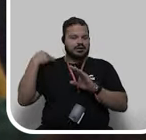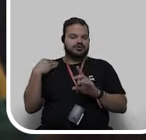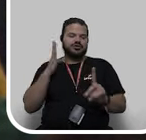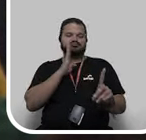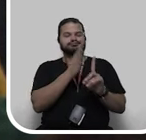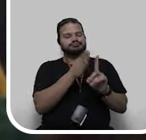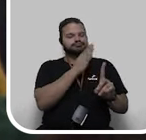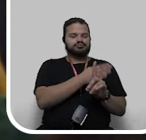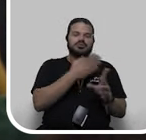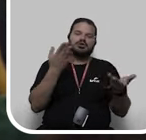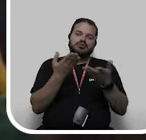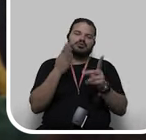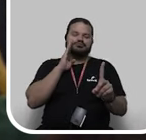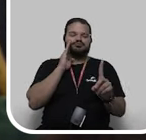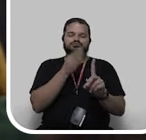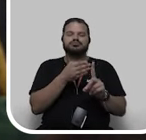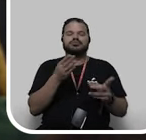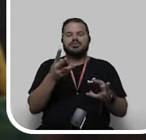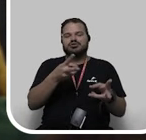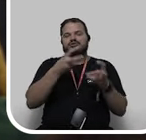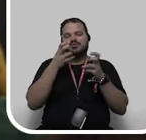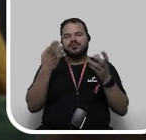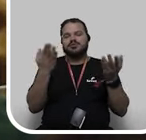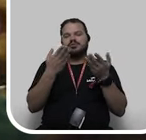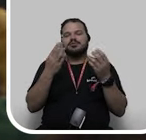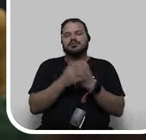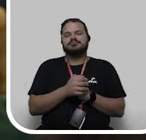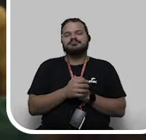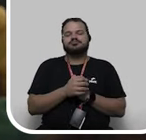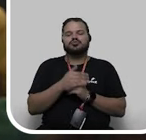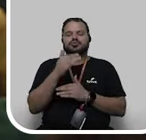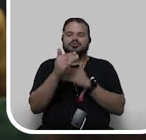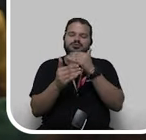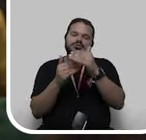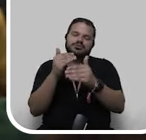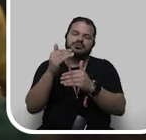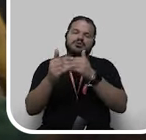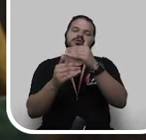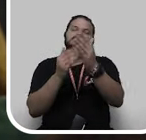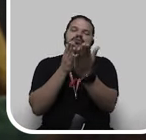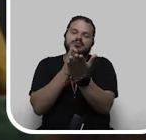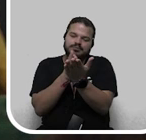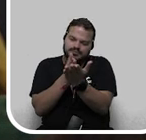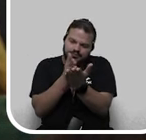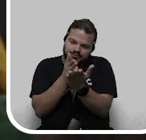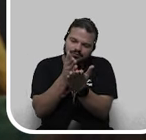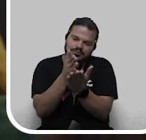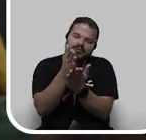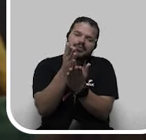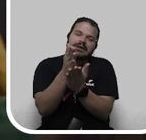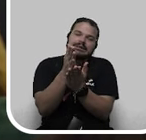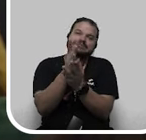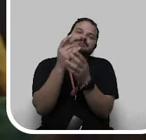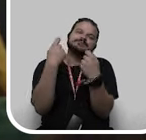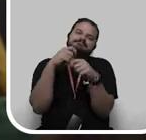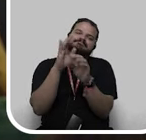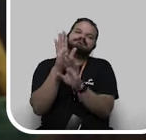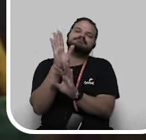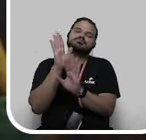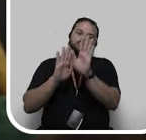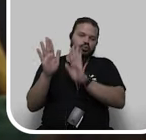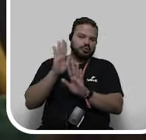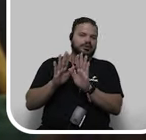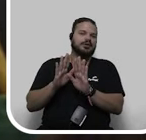efetivamente cuidar, né? A gente observa que cada vez mais quando a gente avança para esse universo tecnológico sem cuidar da cibersegurança, a gente